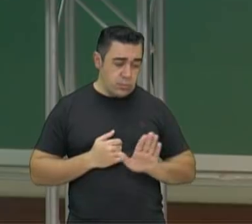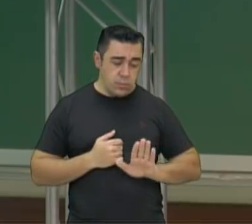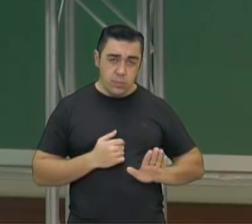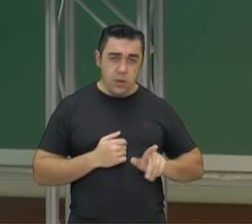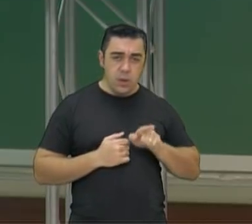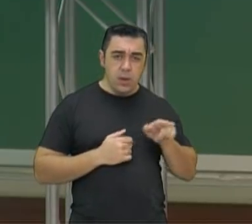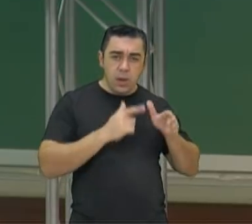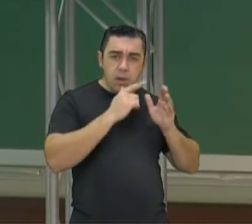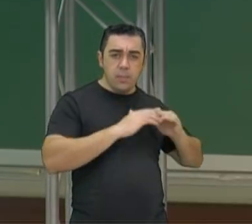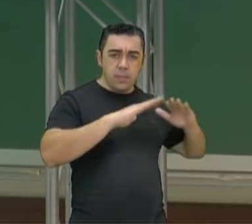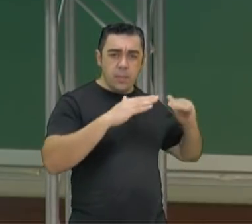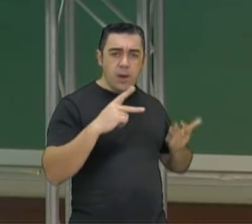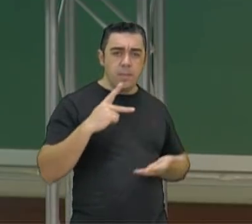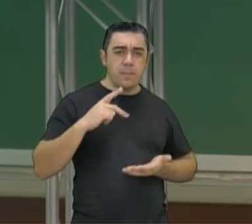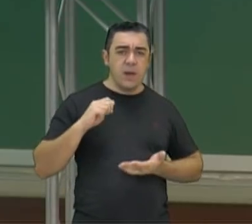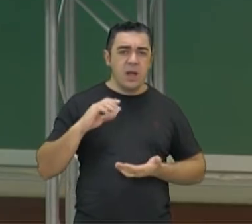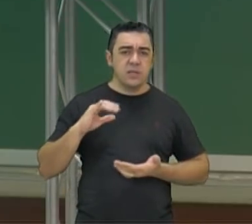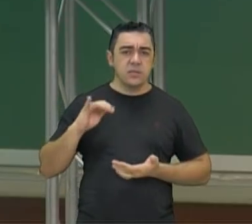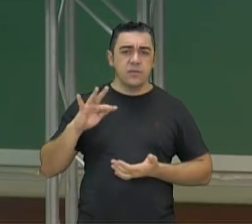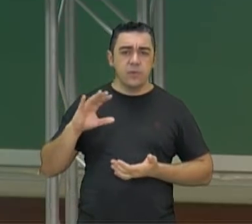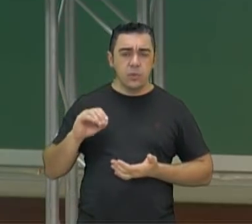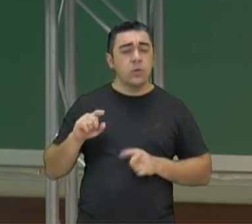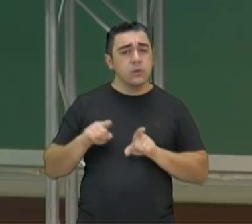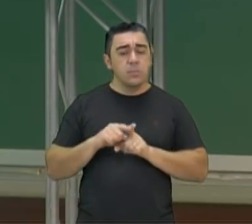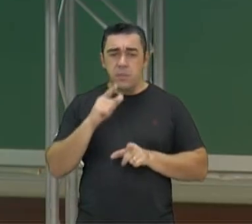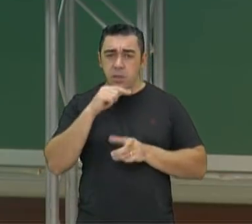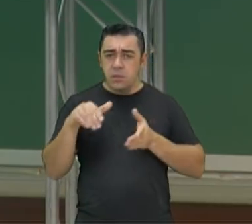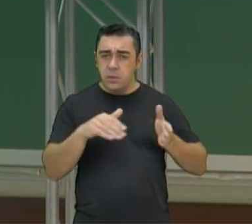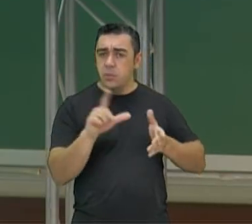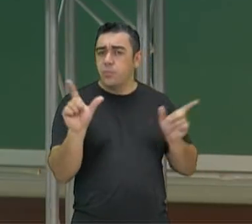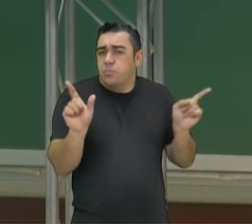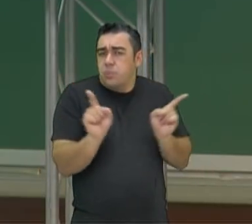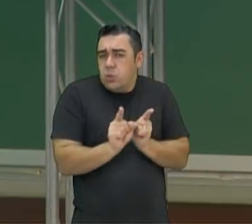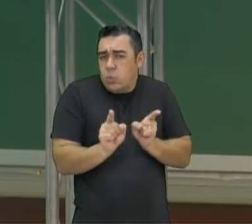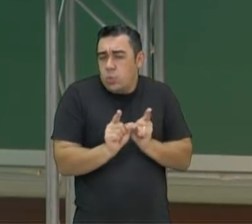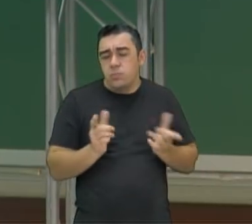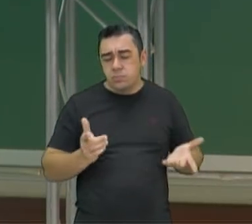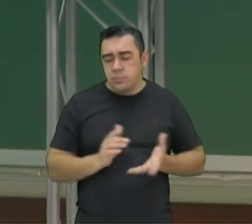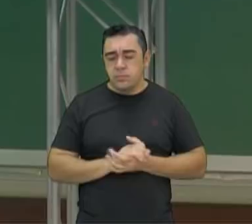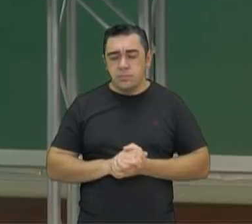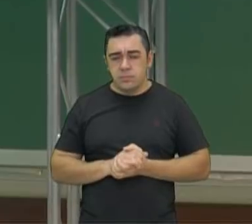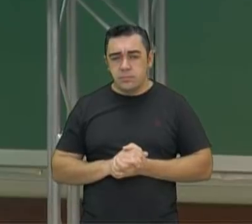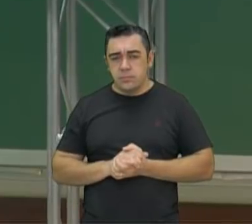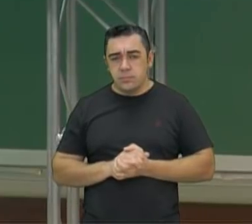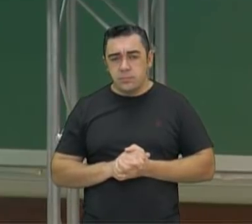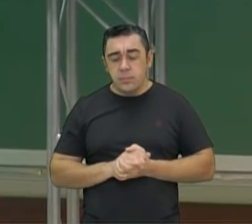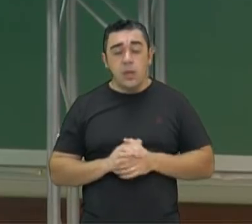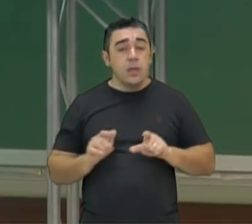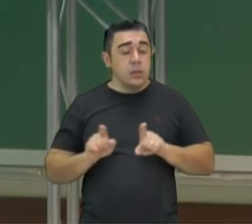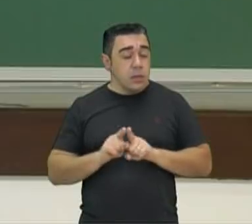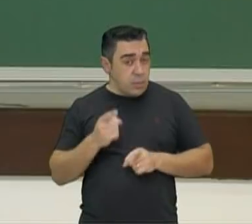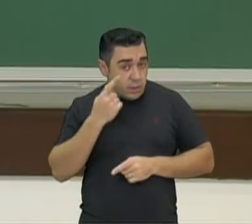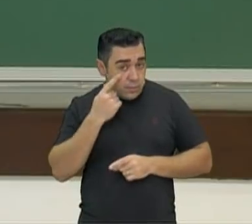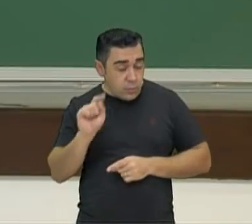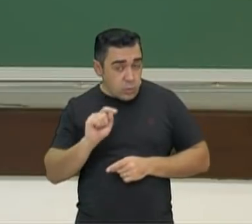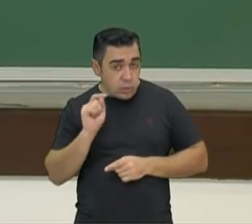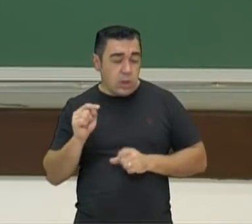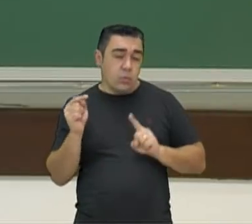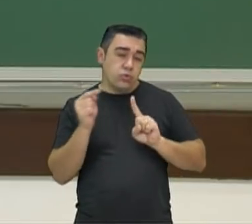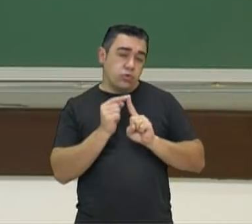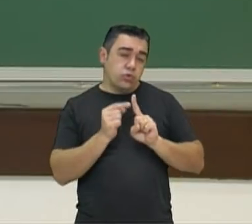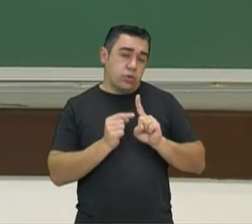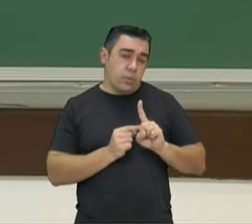Pacífico, ela é mais estreitinha. Ah, muito bom, muito bom. Ah, e também, professor, nós vimos lá os tipos de